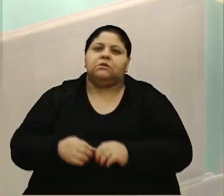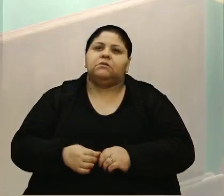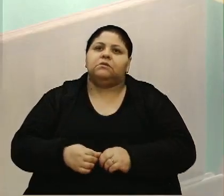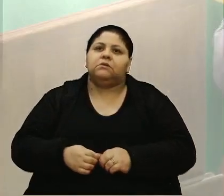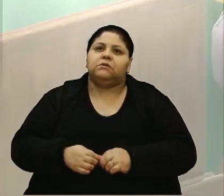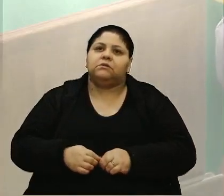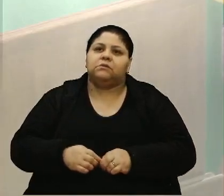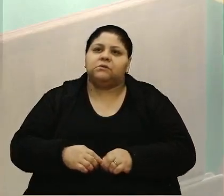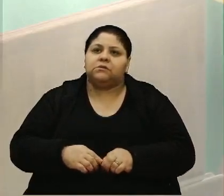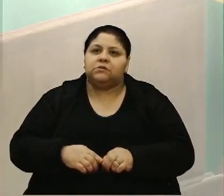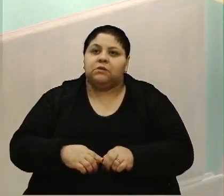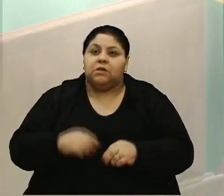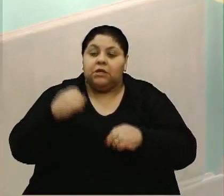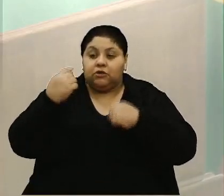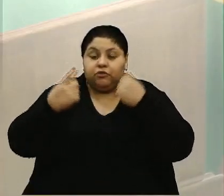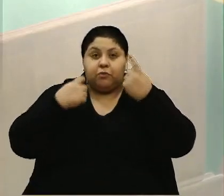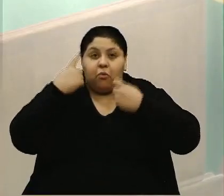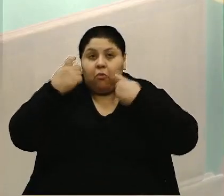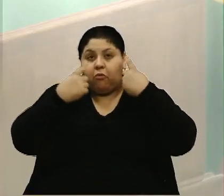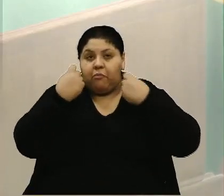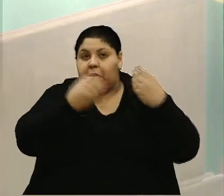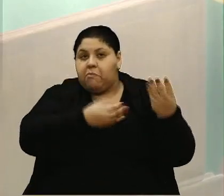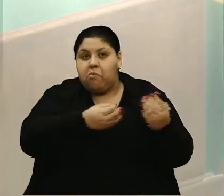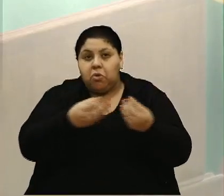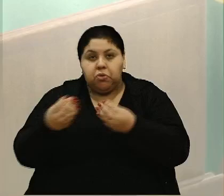que nos preocupa muito,